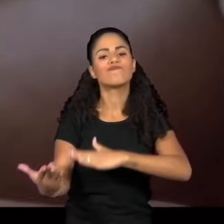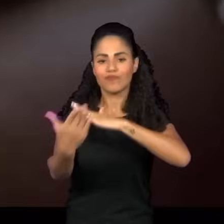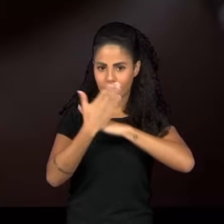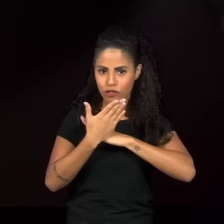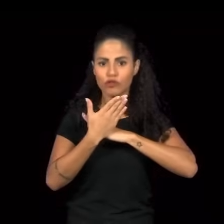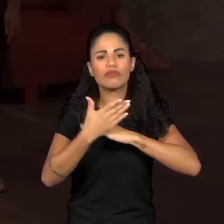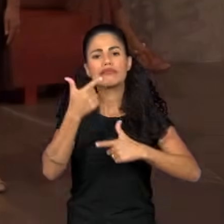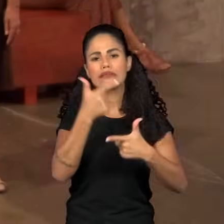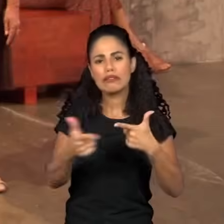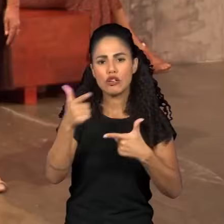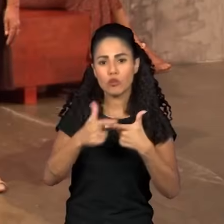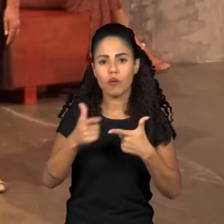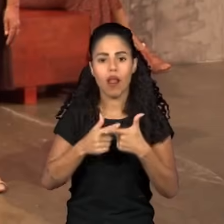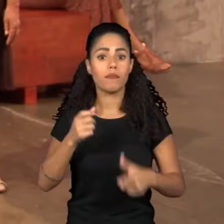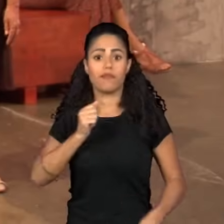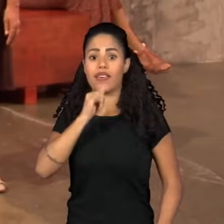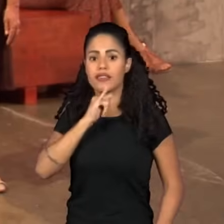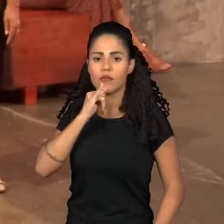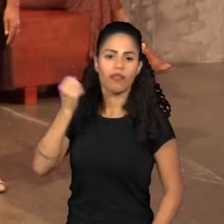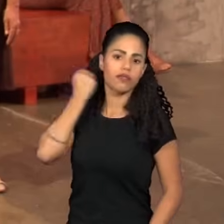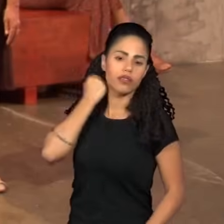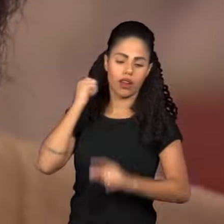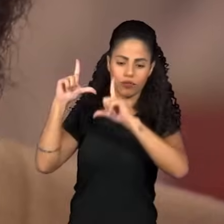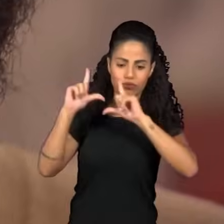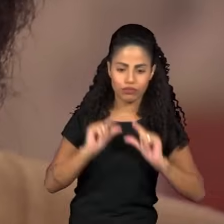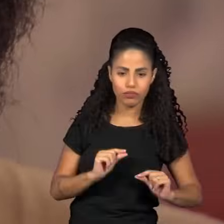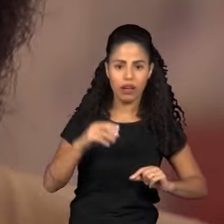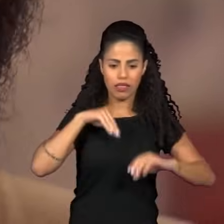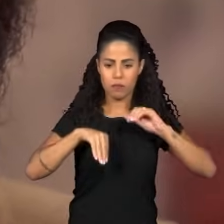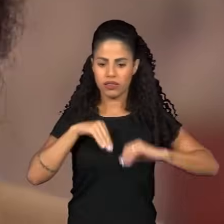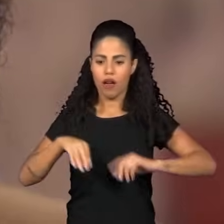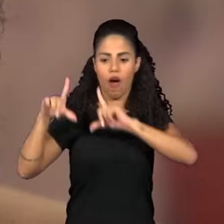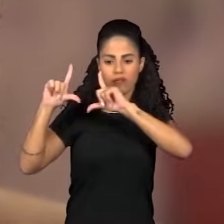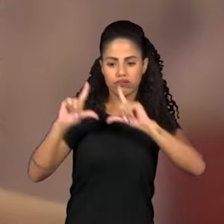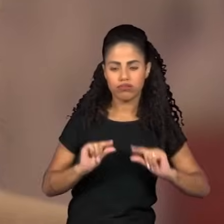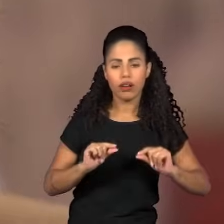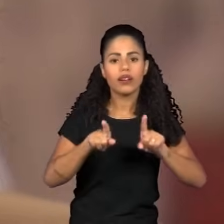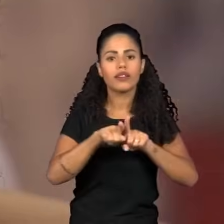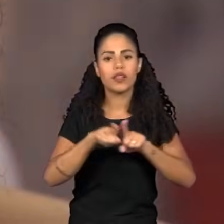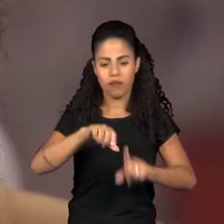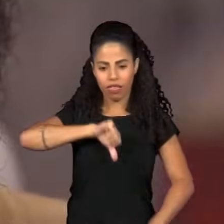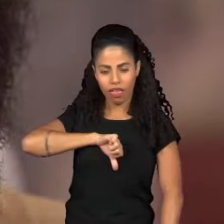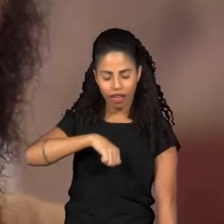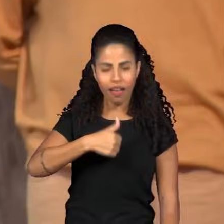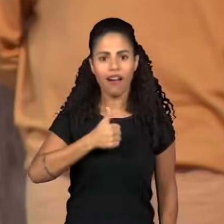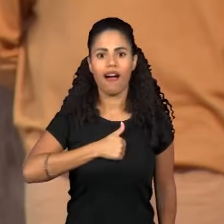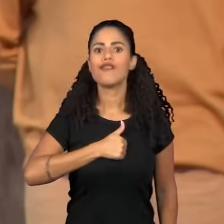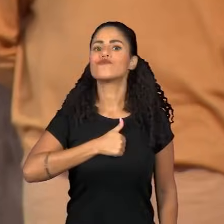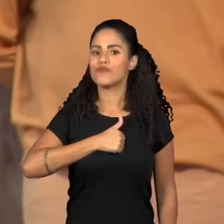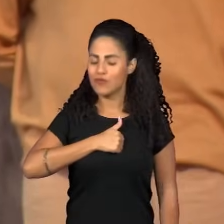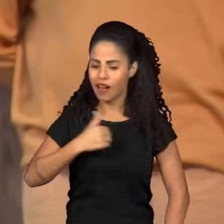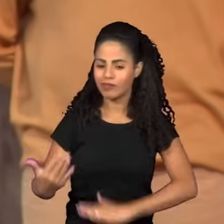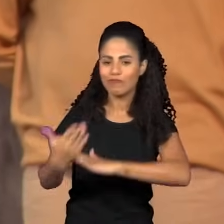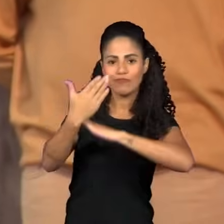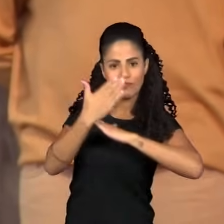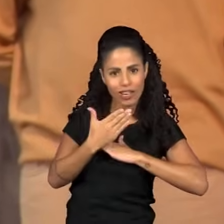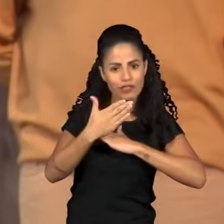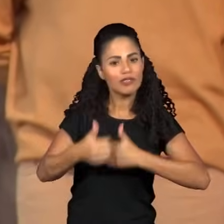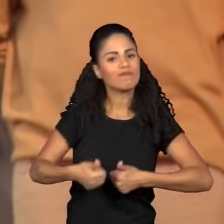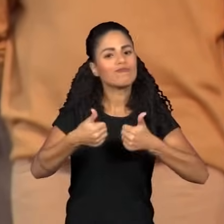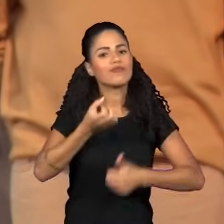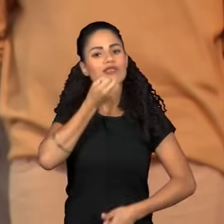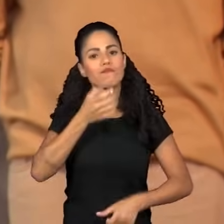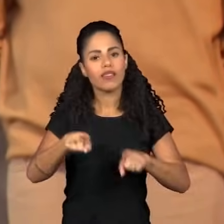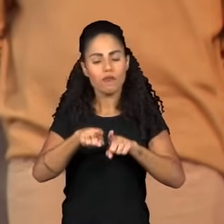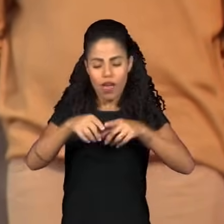reduzir problemas como ansiedade e depressão e também melhoram a autoestima, a autoconfiança e estimulam